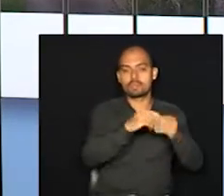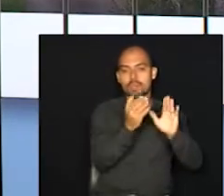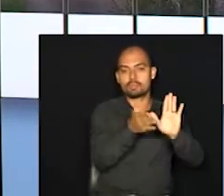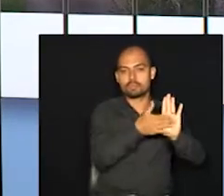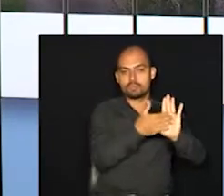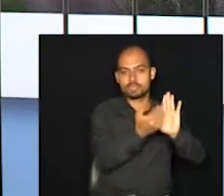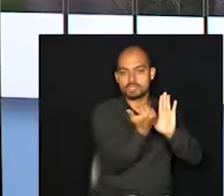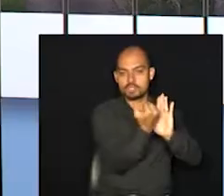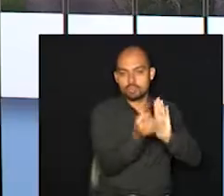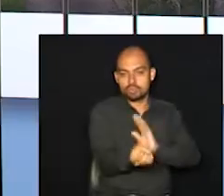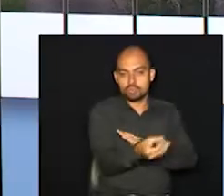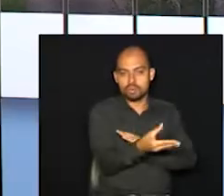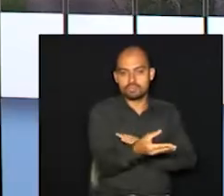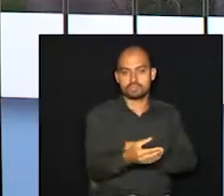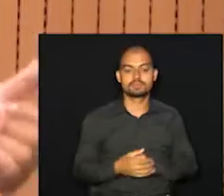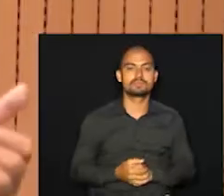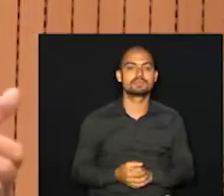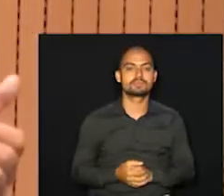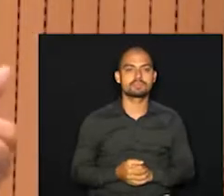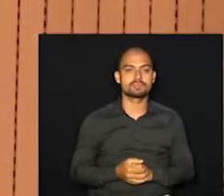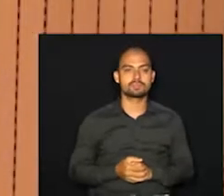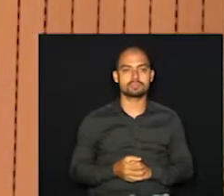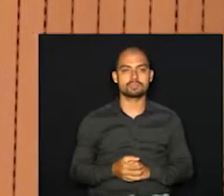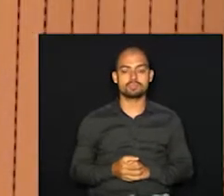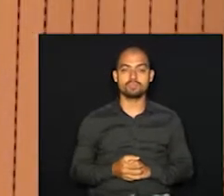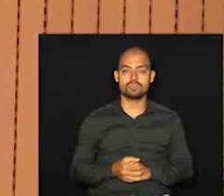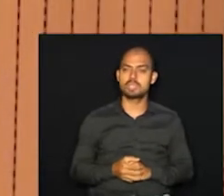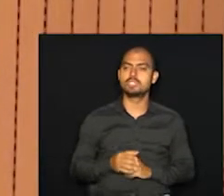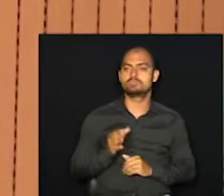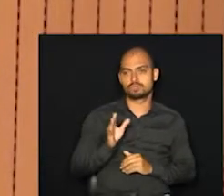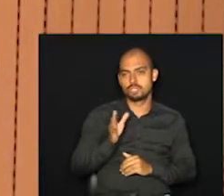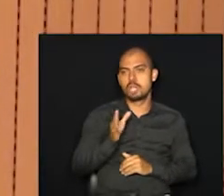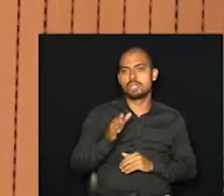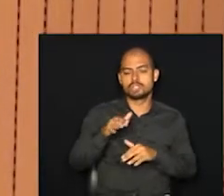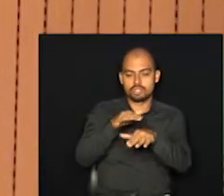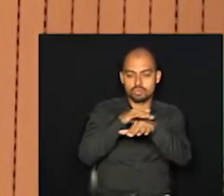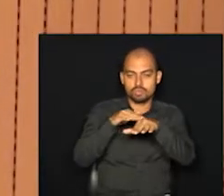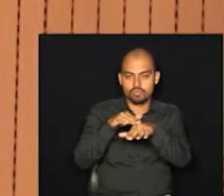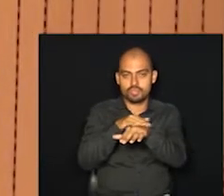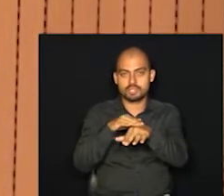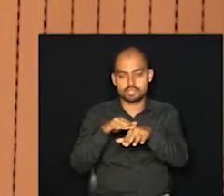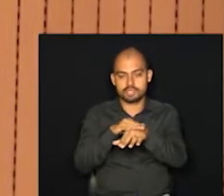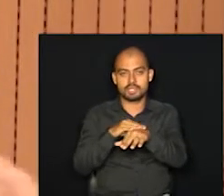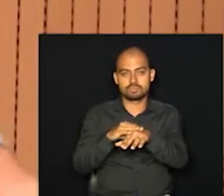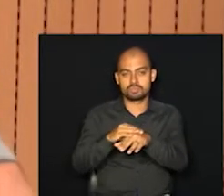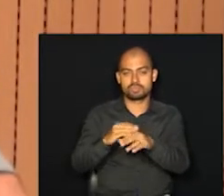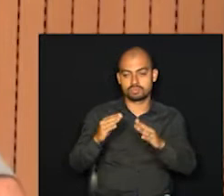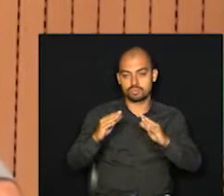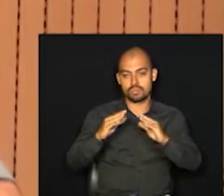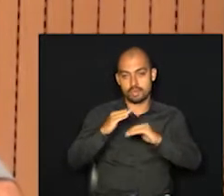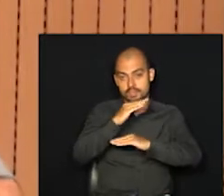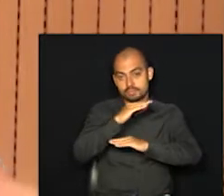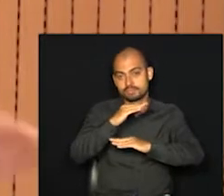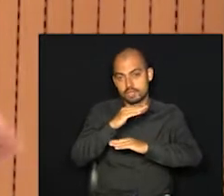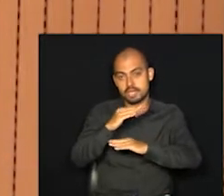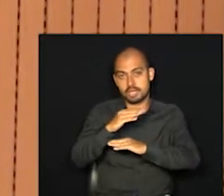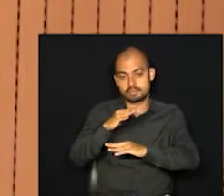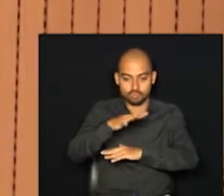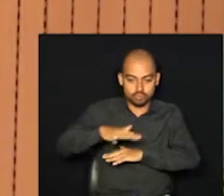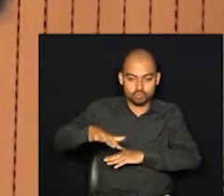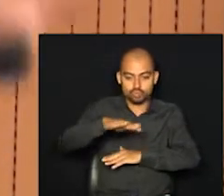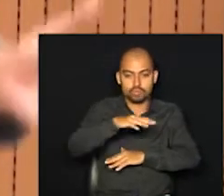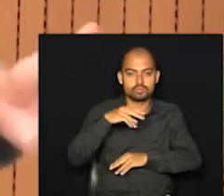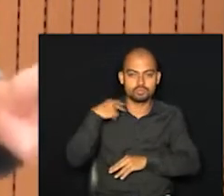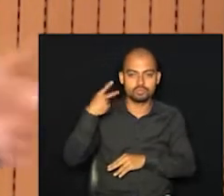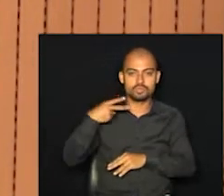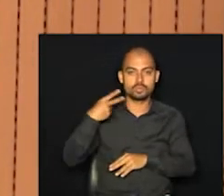proposta. Nós já dialogamos aqui com a Procuradoria e a Casa e a Mesa